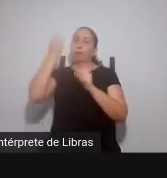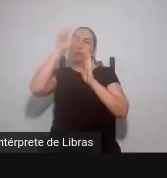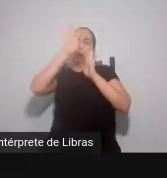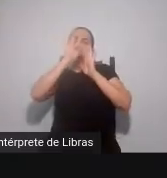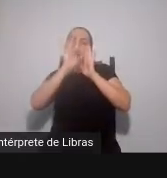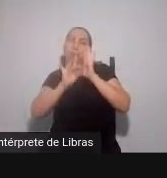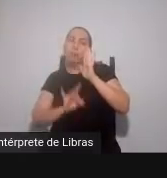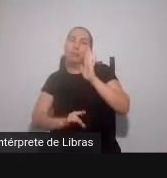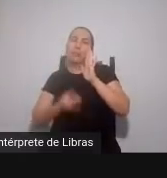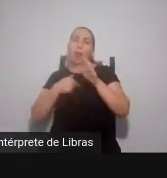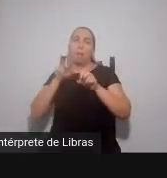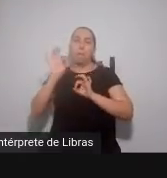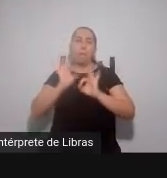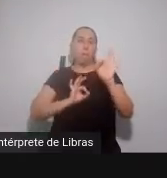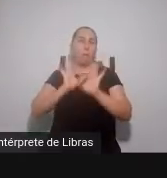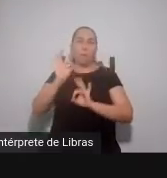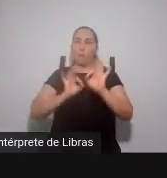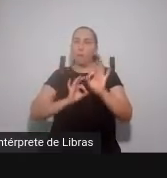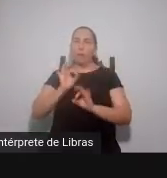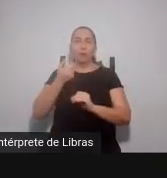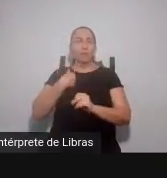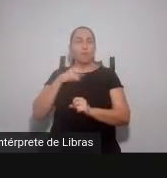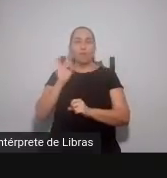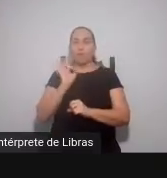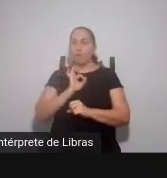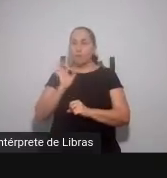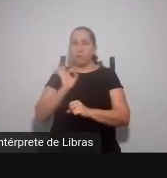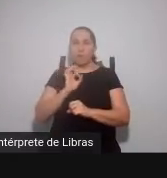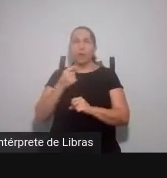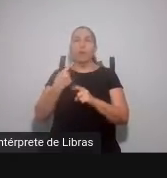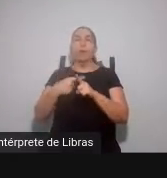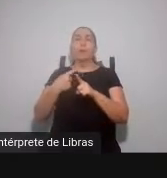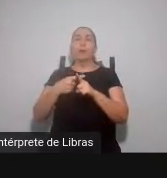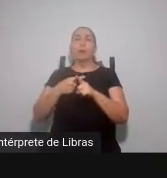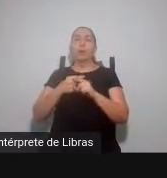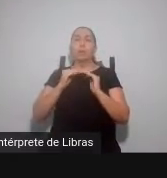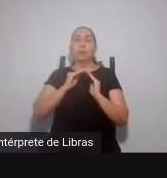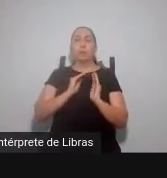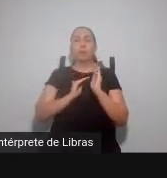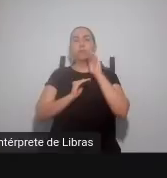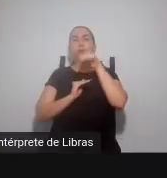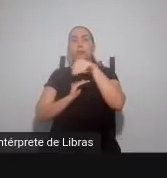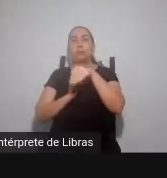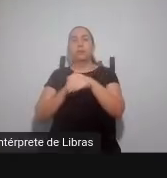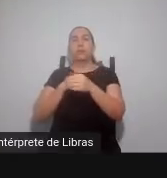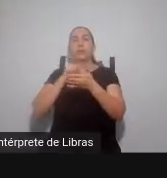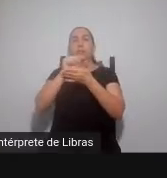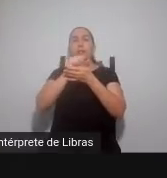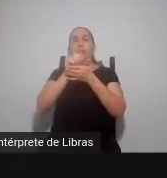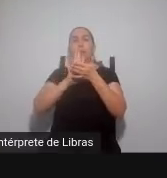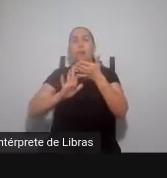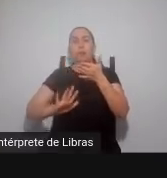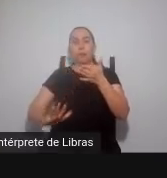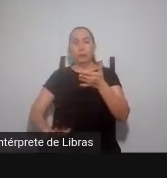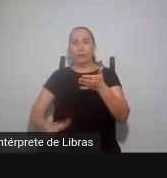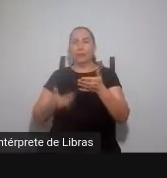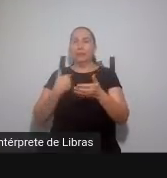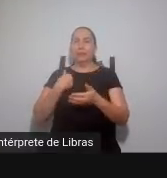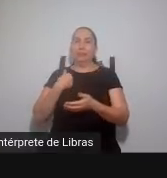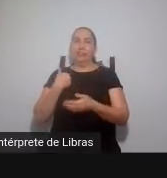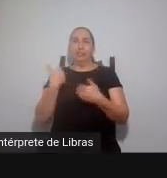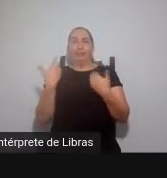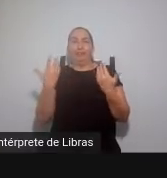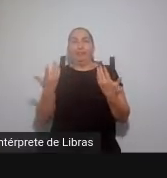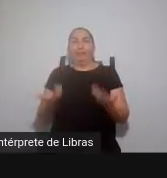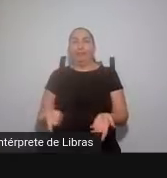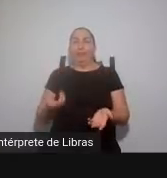para outro momento, para chegar na alfabetização. Sabia que não ia dar certo esse tanto de slide, mas eu não